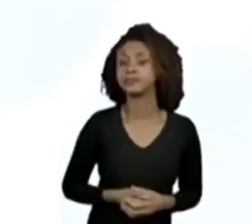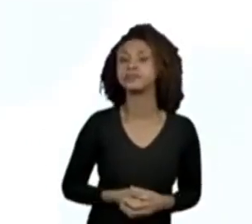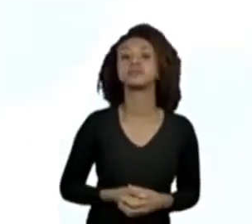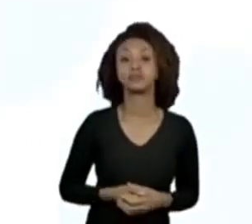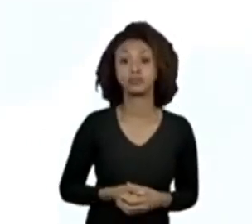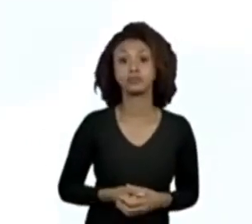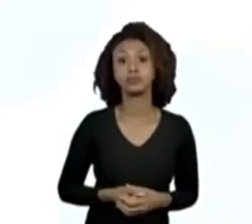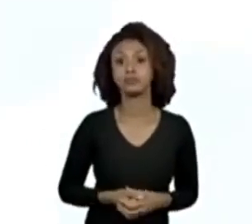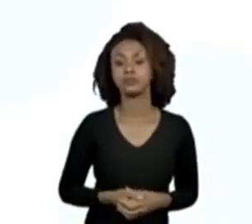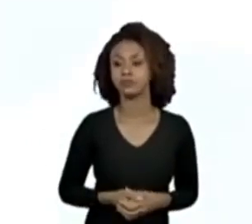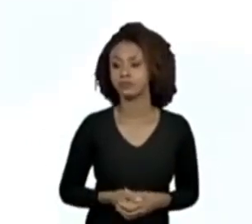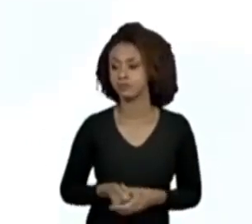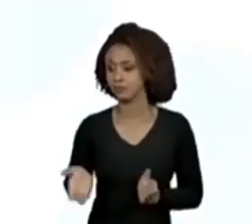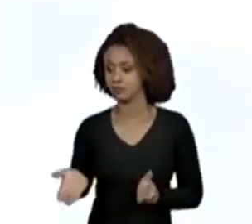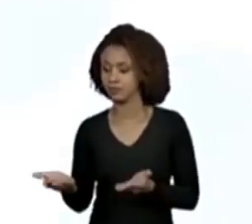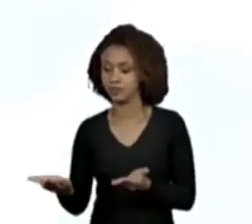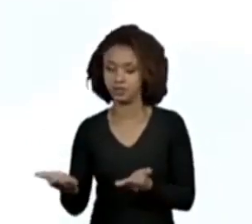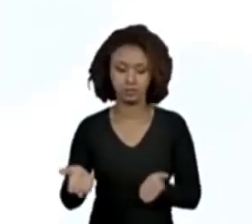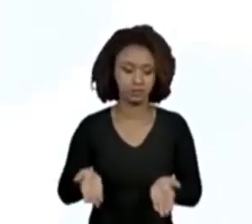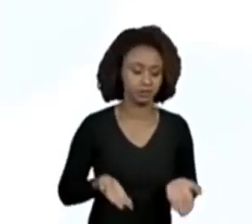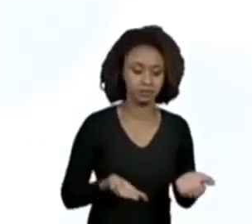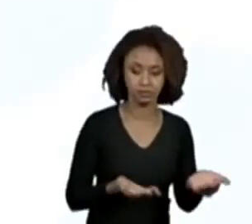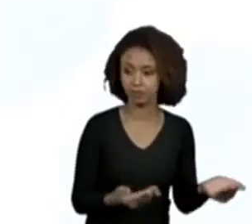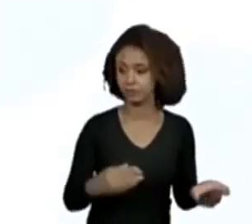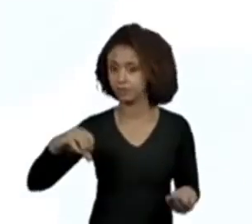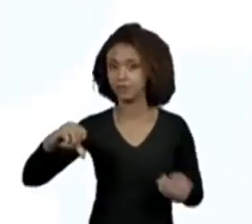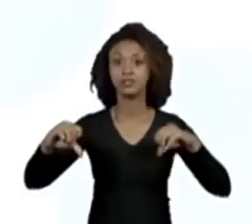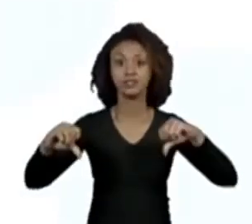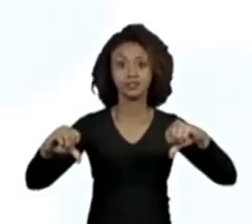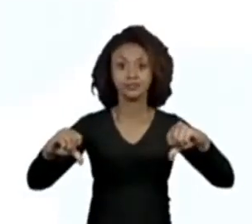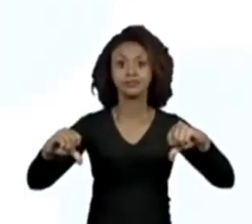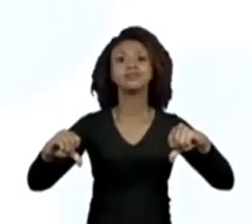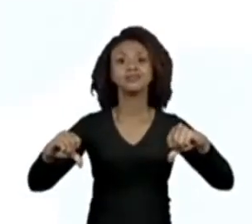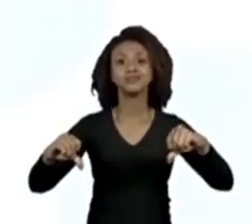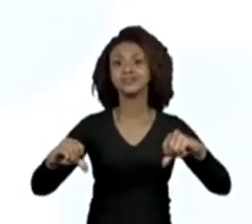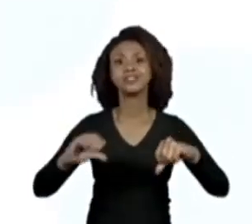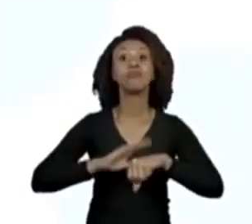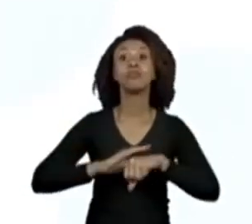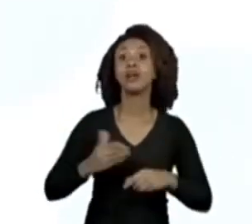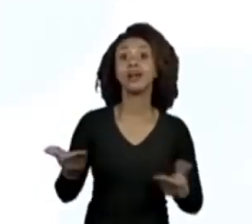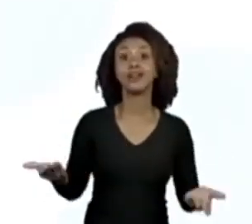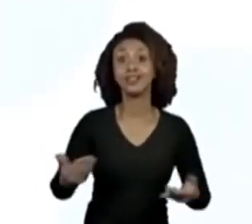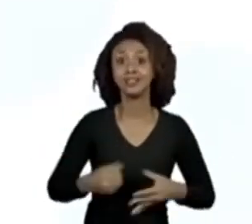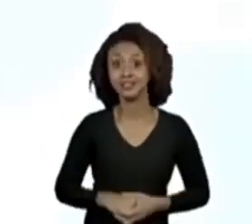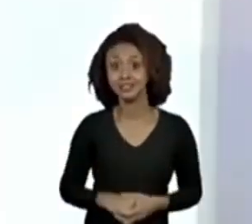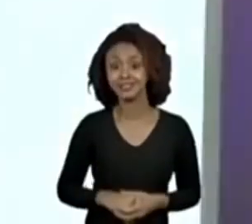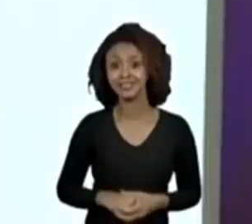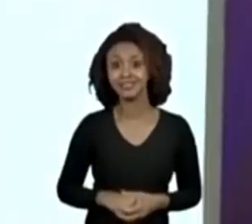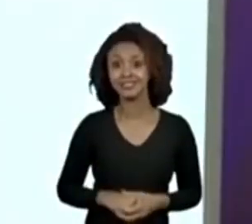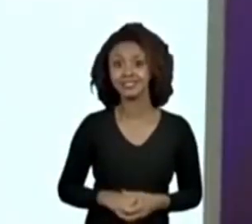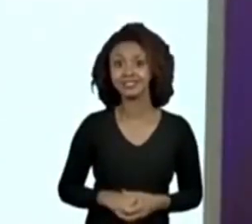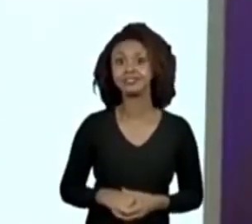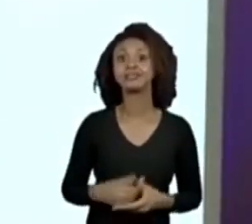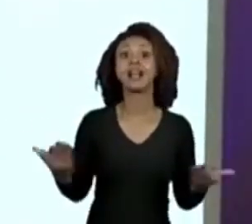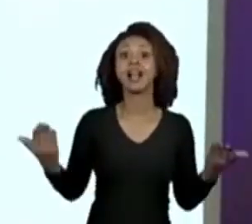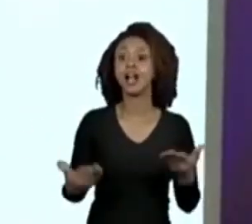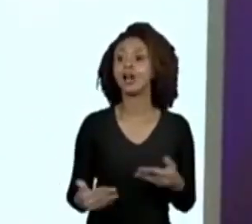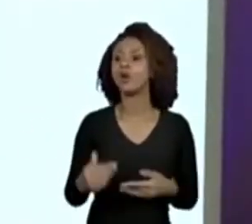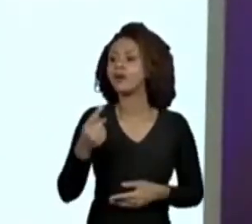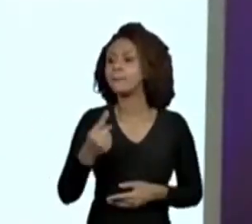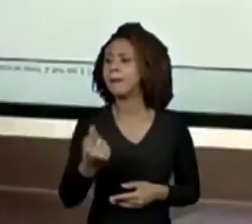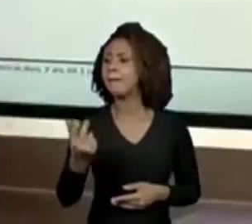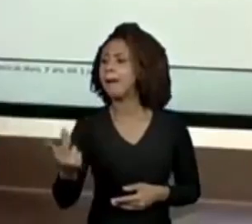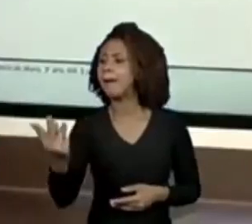2 assadeiras com 9 pães em cada uma. O que é que a gente vai fazer com elas, professora Fran? Vamos contar agora aí para... Nós